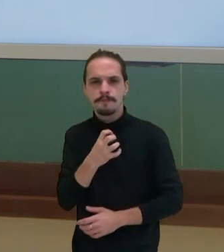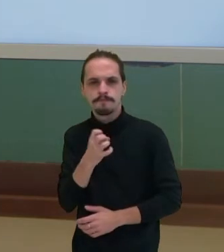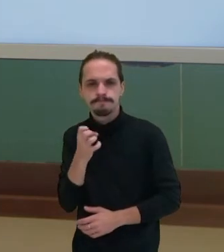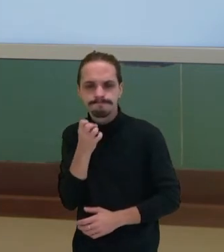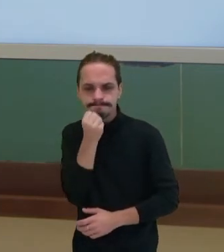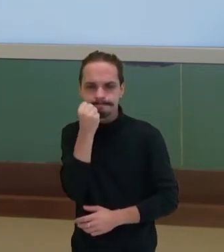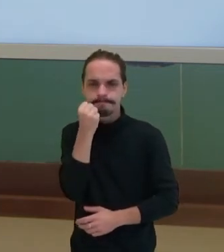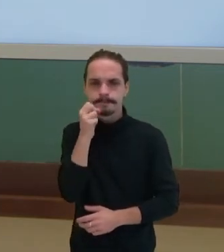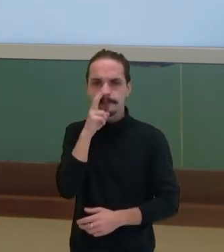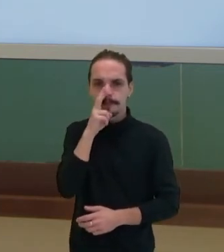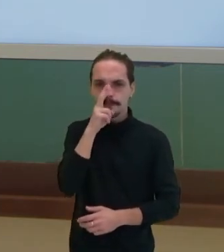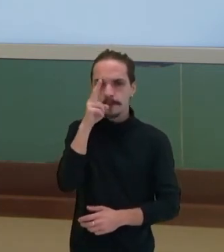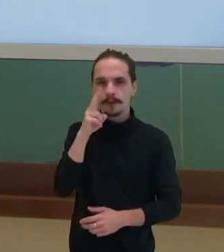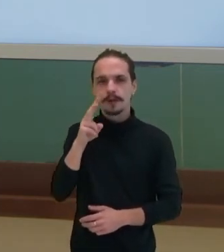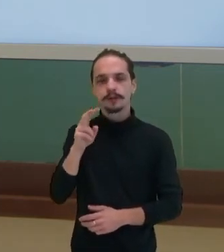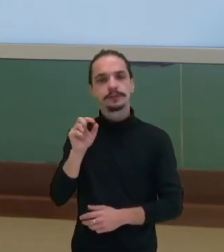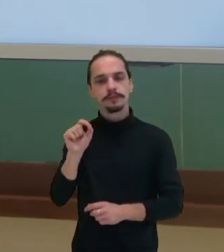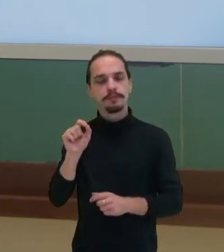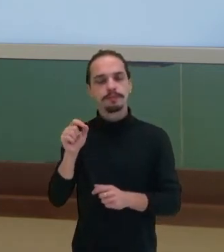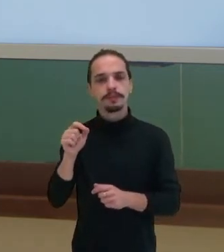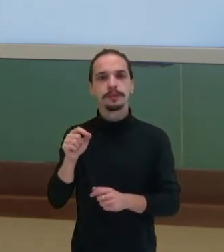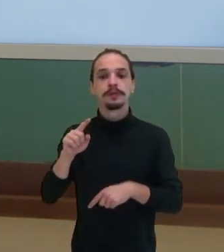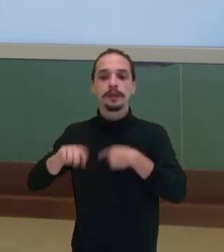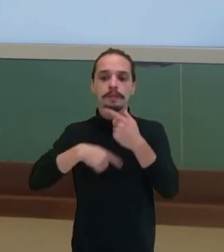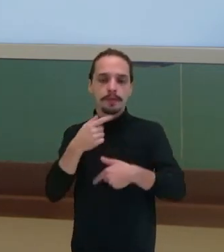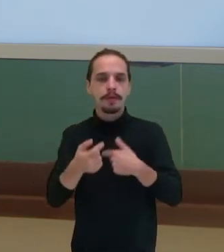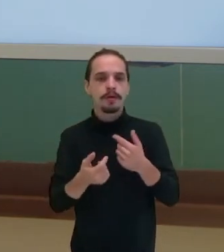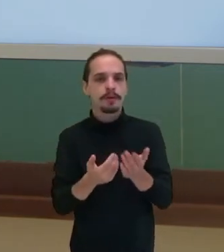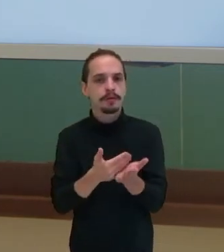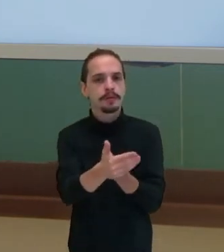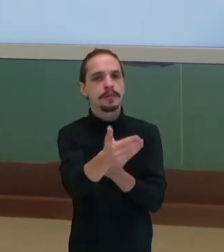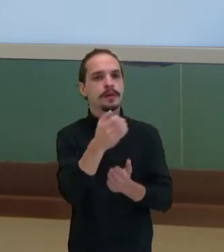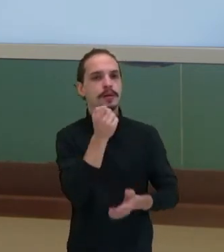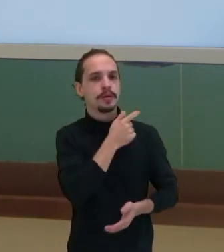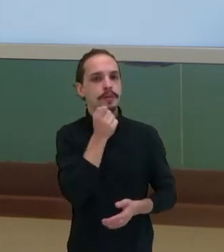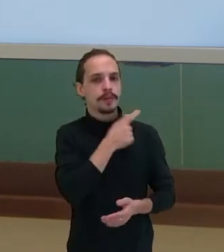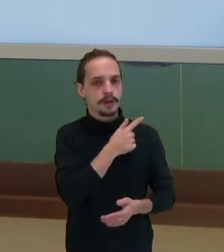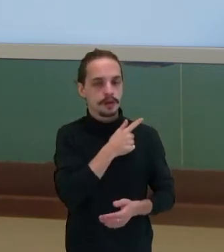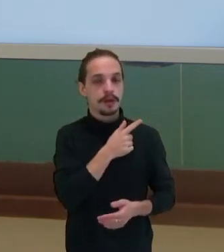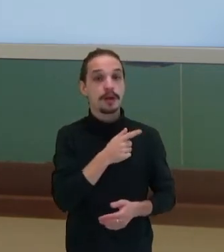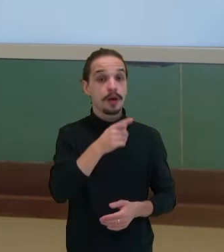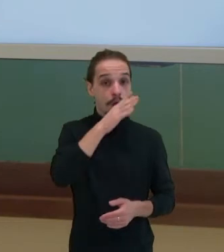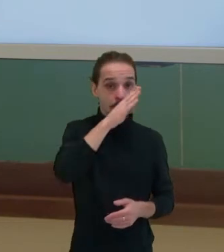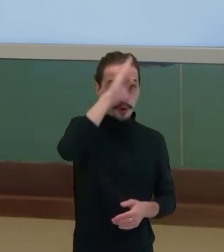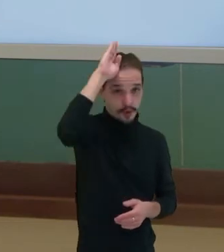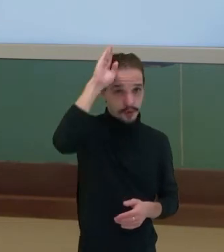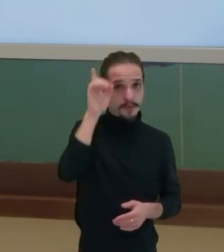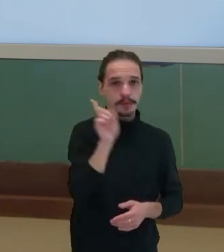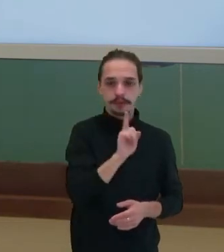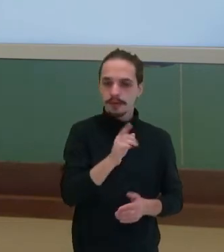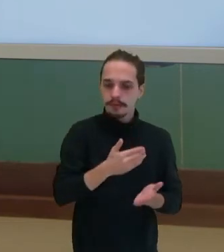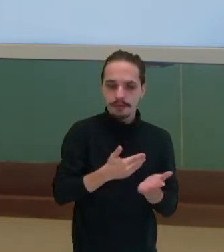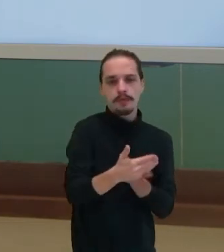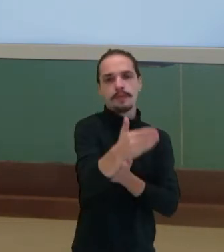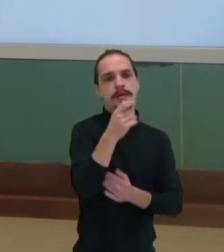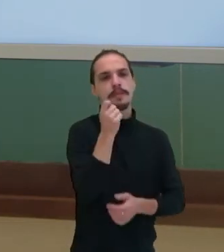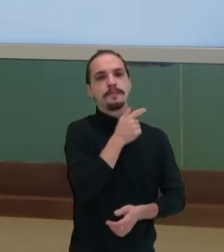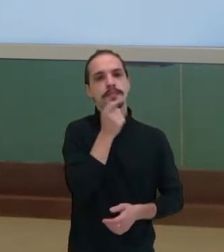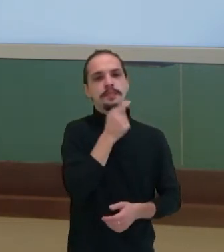forte, e depois vai se desenvolver mais a comédia. Em Roma não, eles já vão preferir a comédia, né, desde o